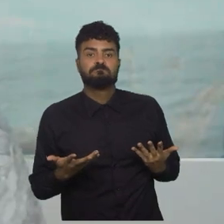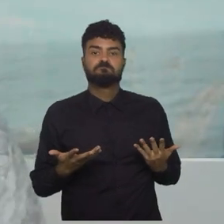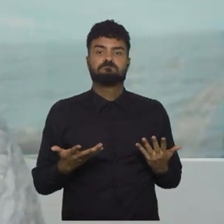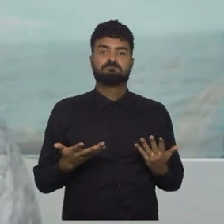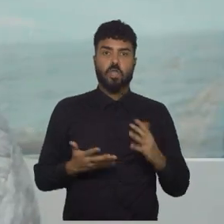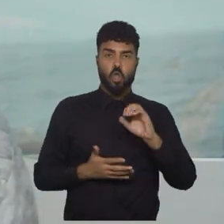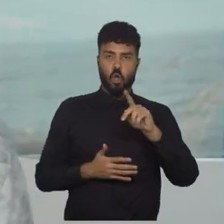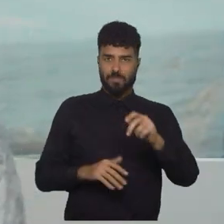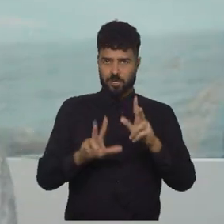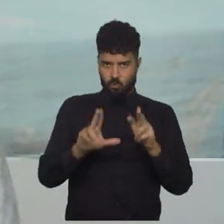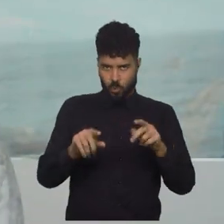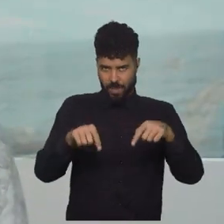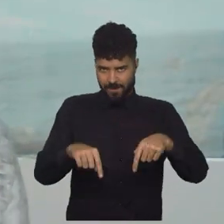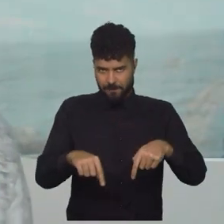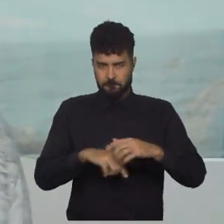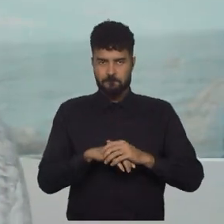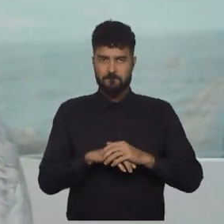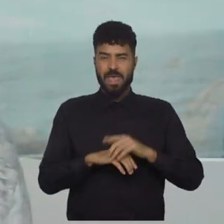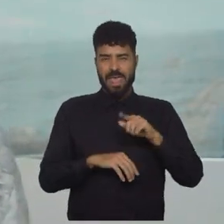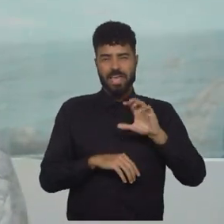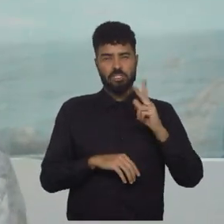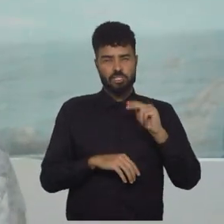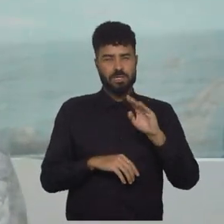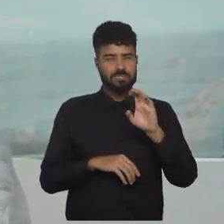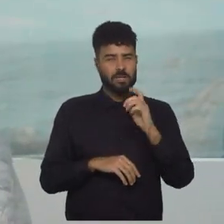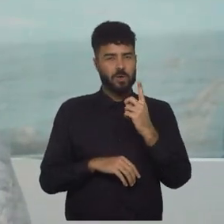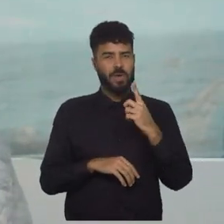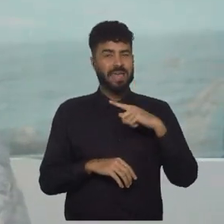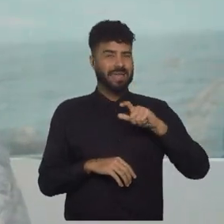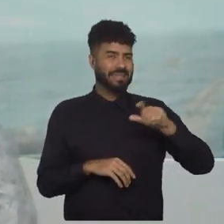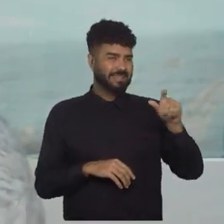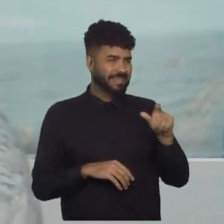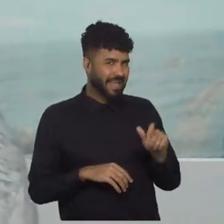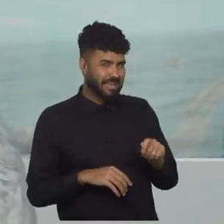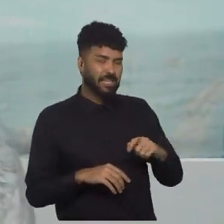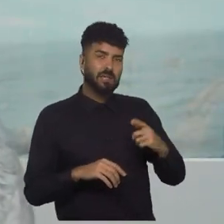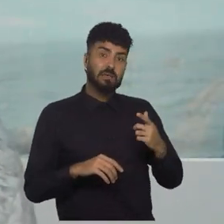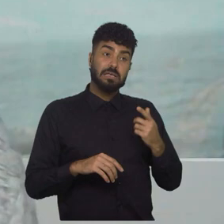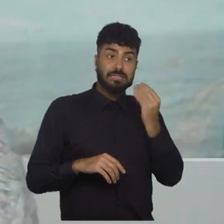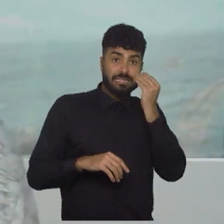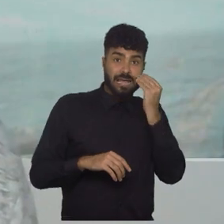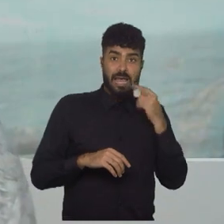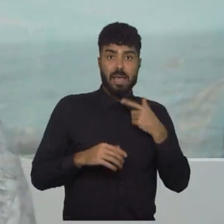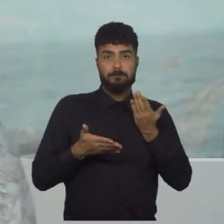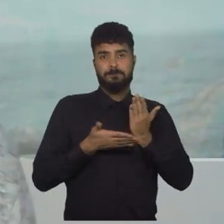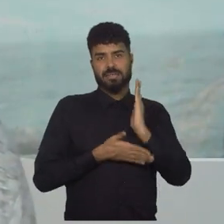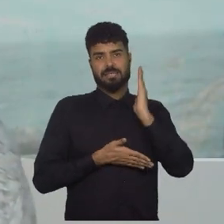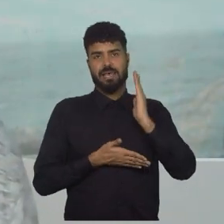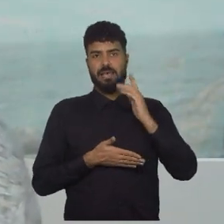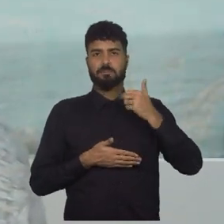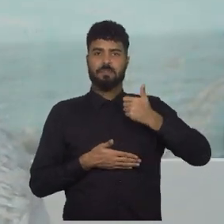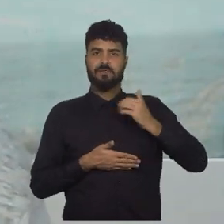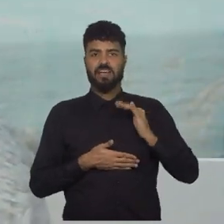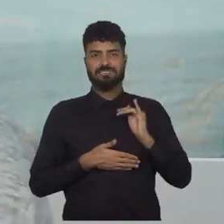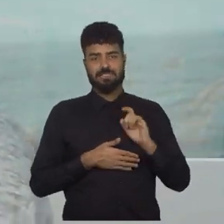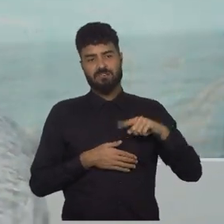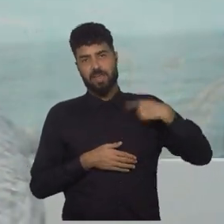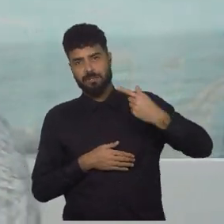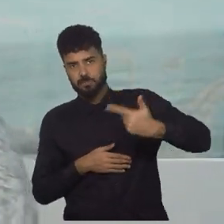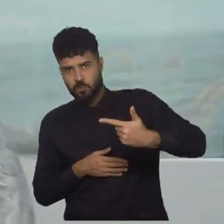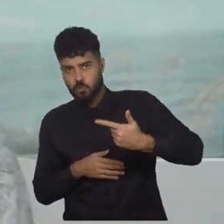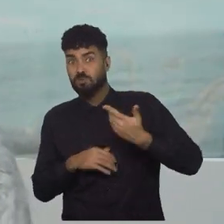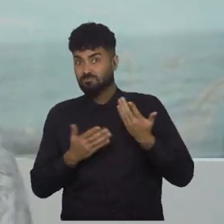Numa Copa como essa, é uma chance que a Itália tem de, pelo menos, passar da primeira fase. E acho que vai passar. Tem futebol para isso.